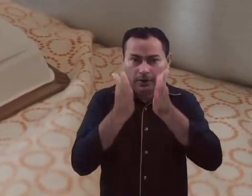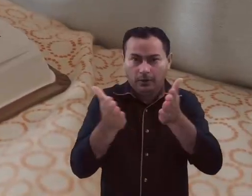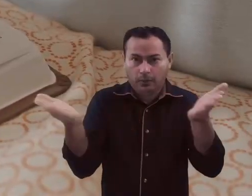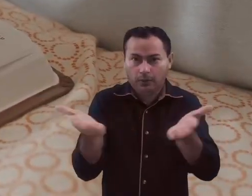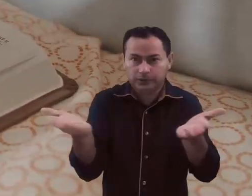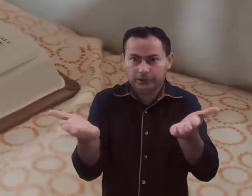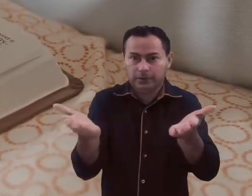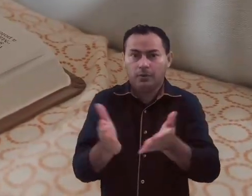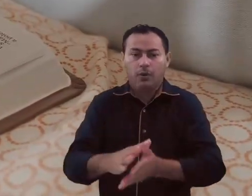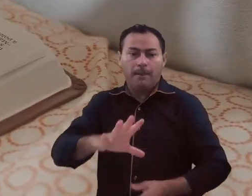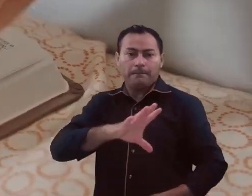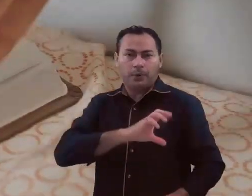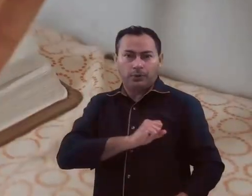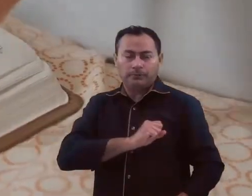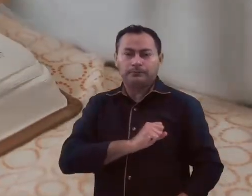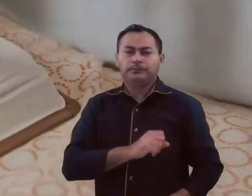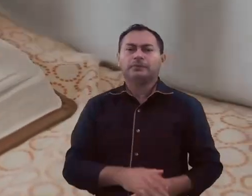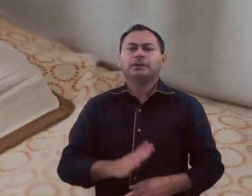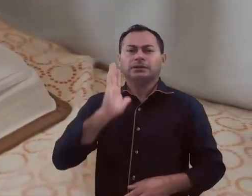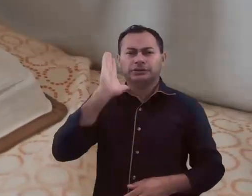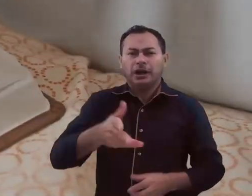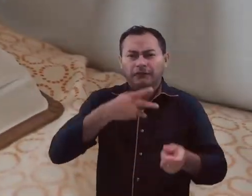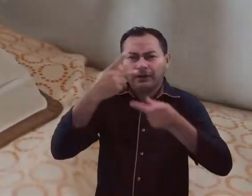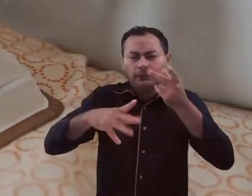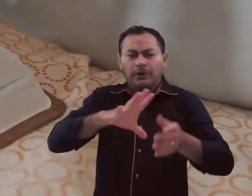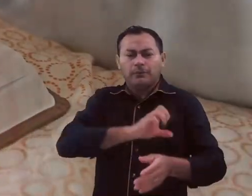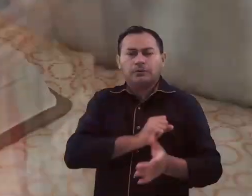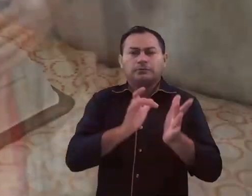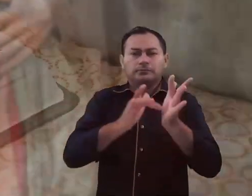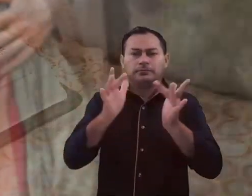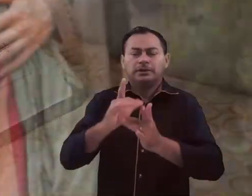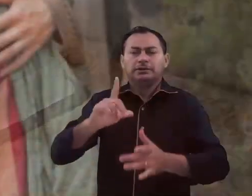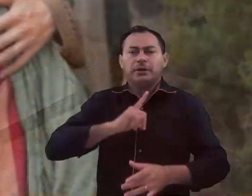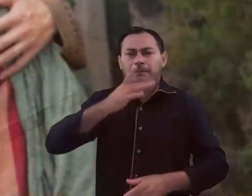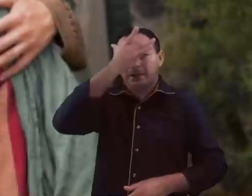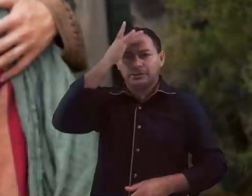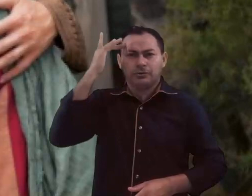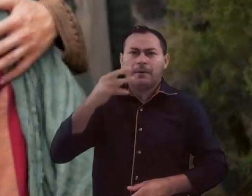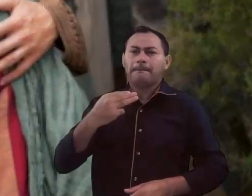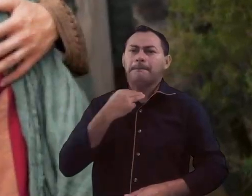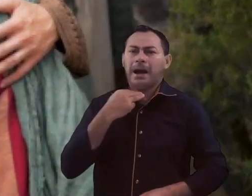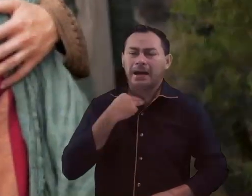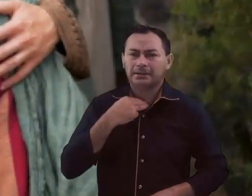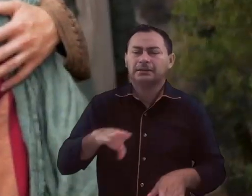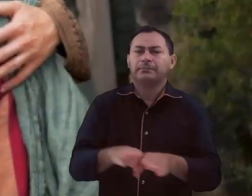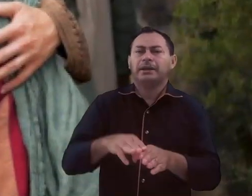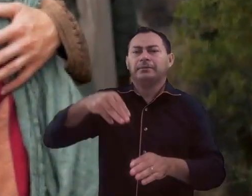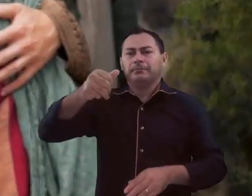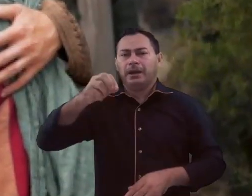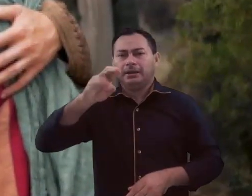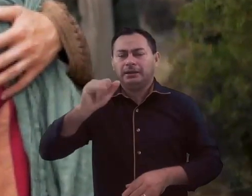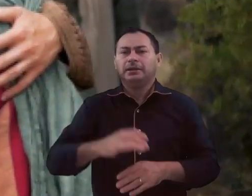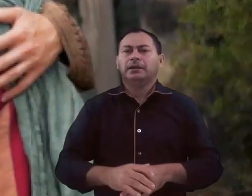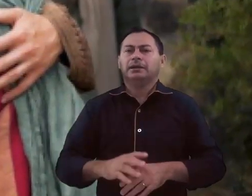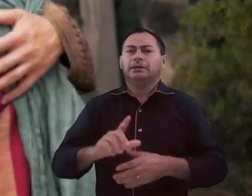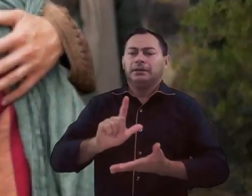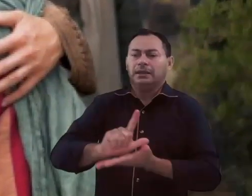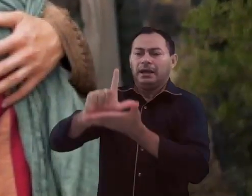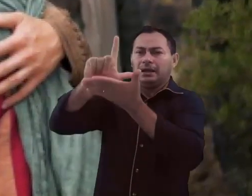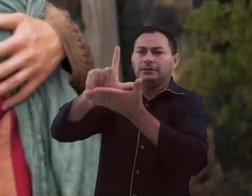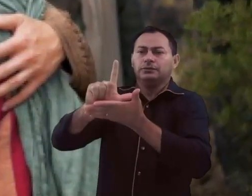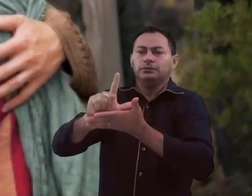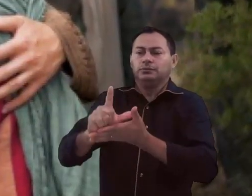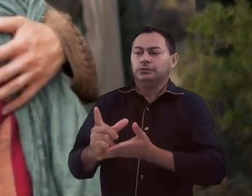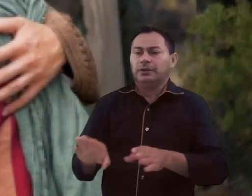que enfocaremos hoje é o amor. Já falamos do amor que Jesus tinha por pessoas como Marta, Maria, Lázaro e o jovem rico,